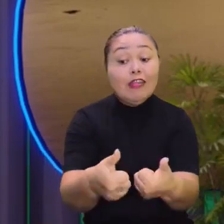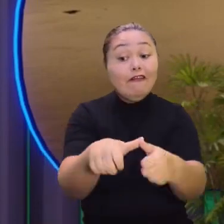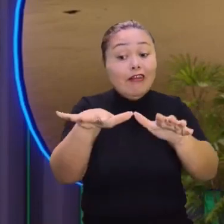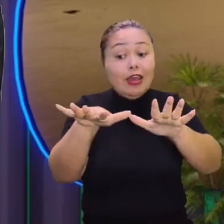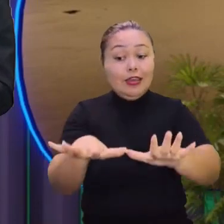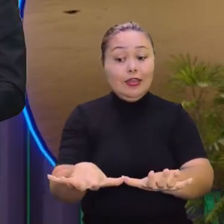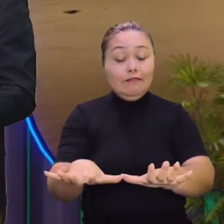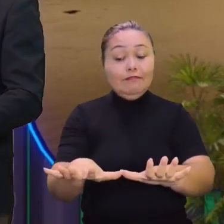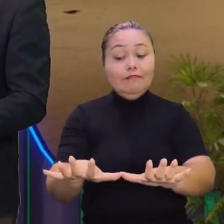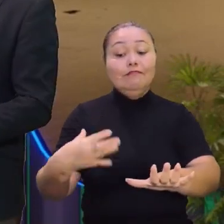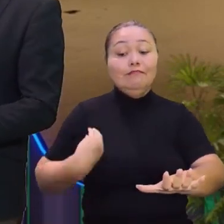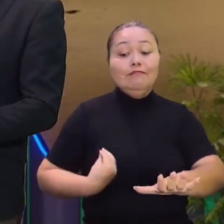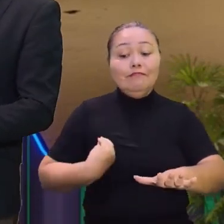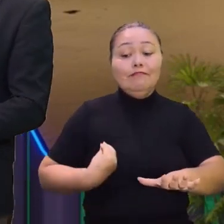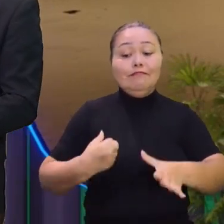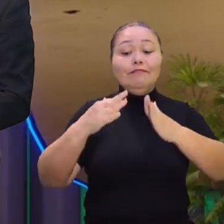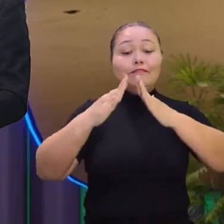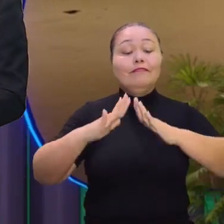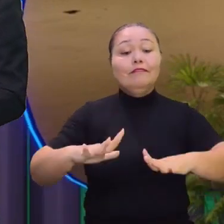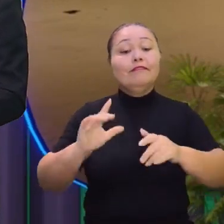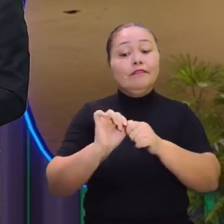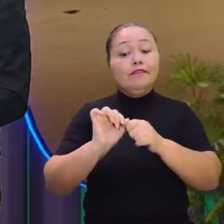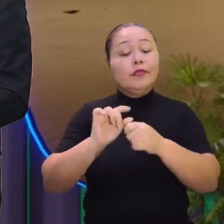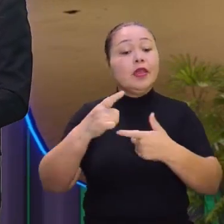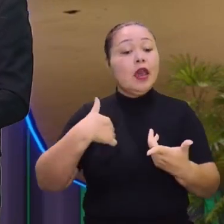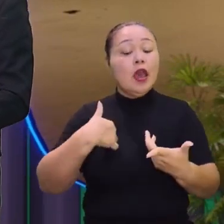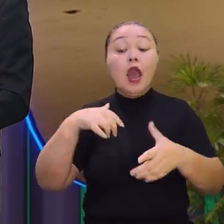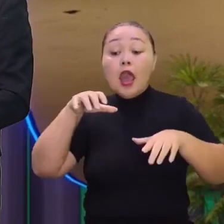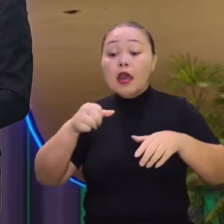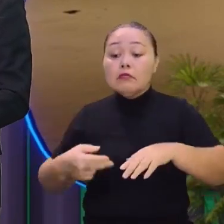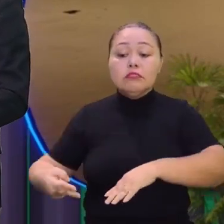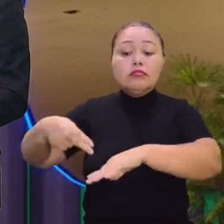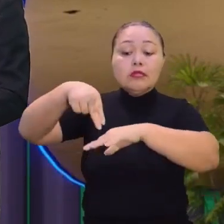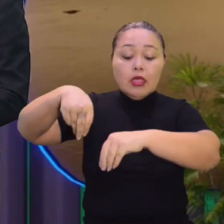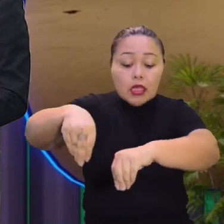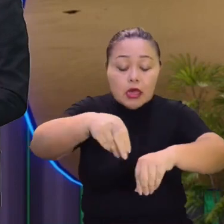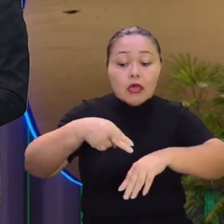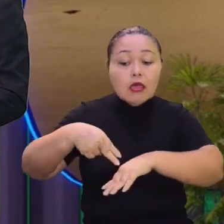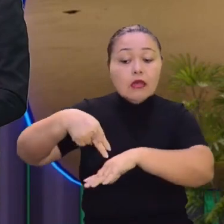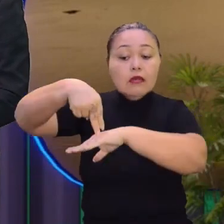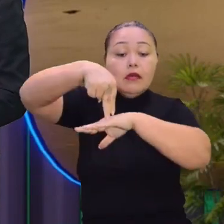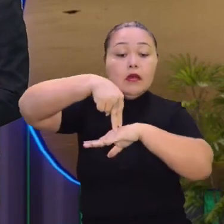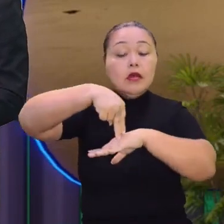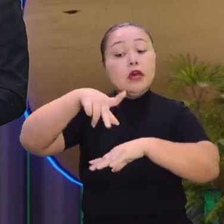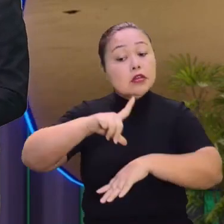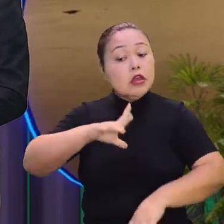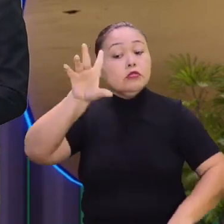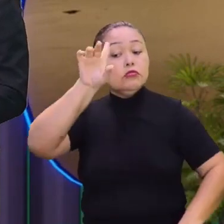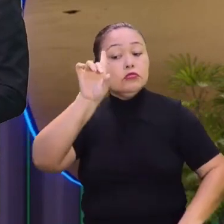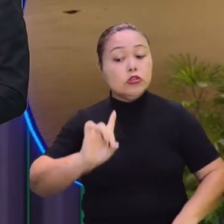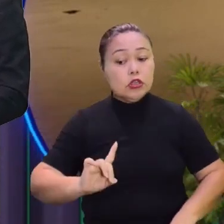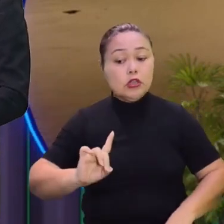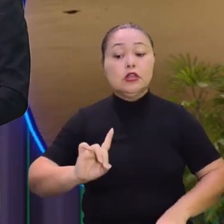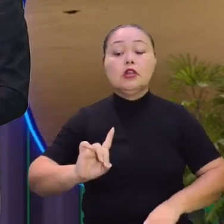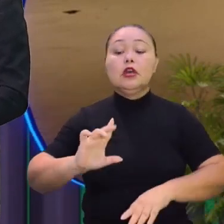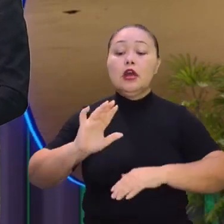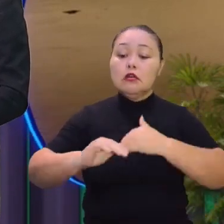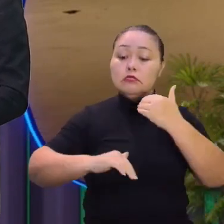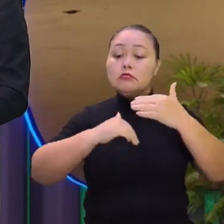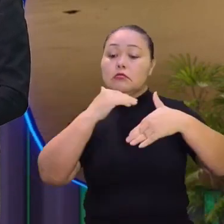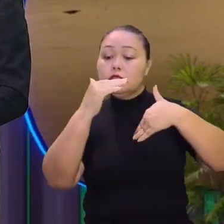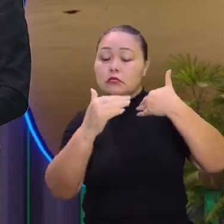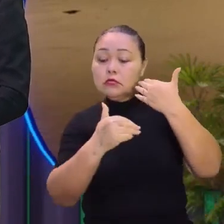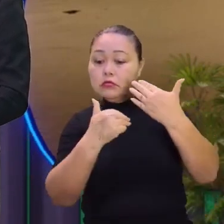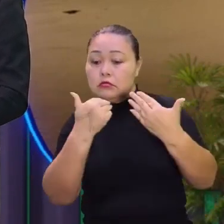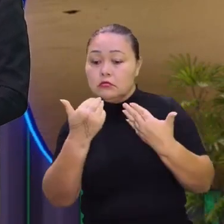aqui. Exatamente. Okay? Então, quem ocupasse a terra era o que tinha direito, né, de desenvolvê-la, de